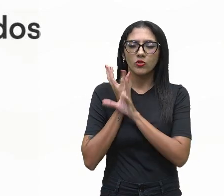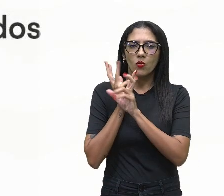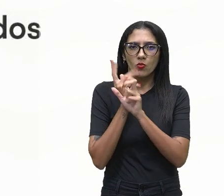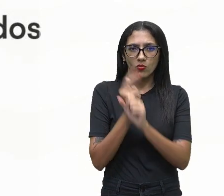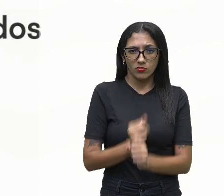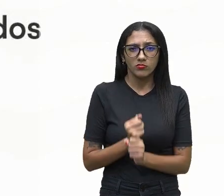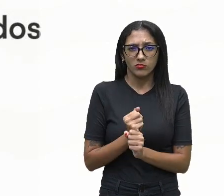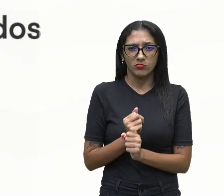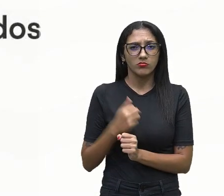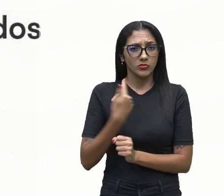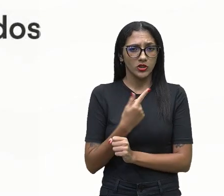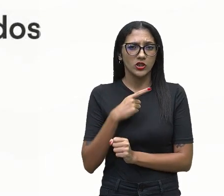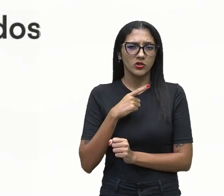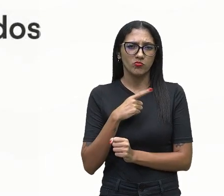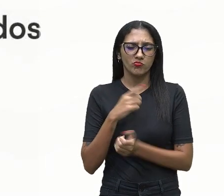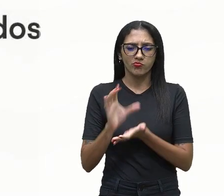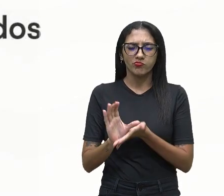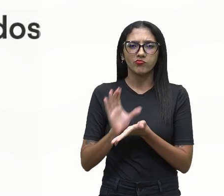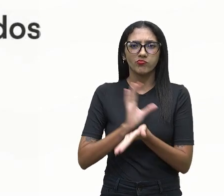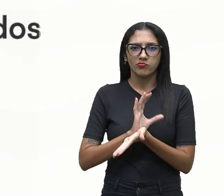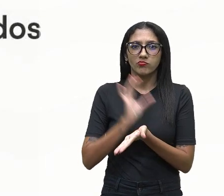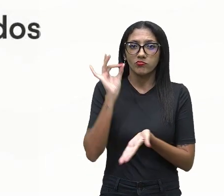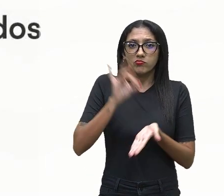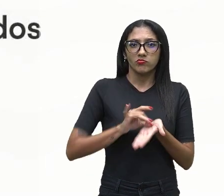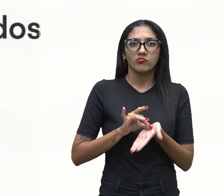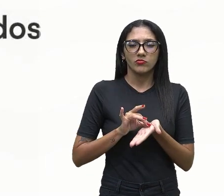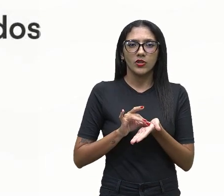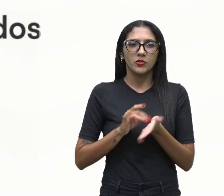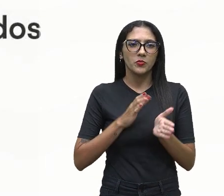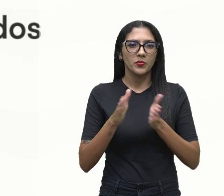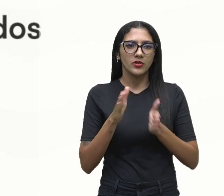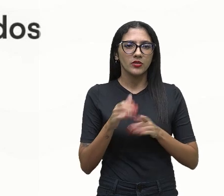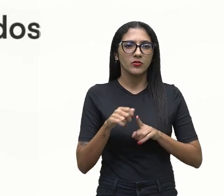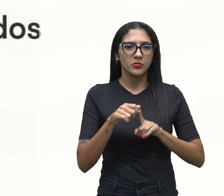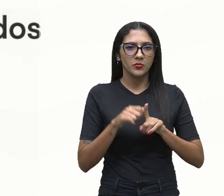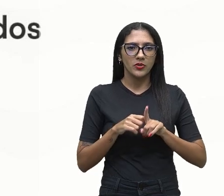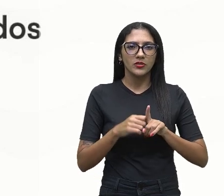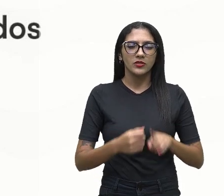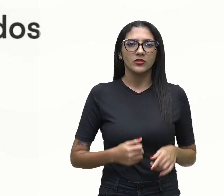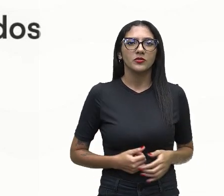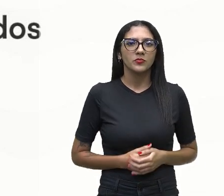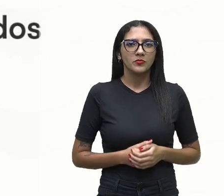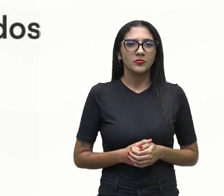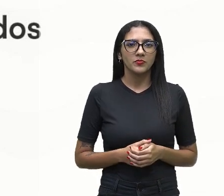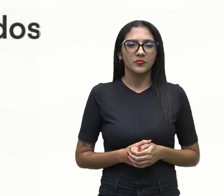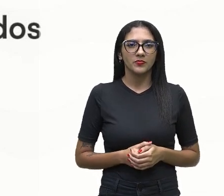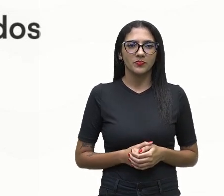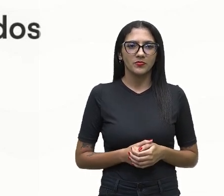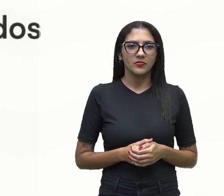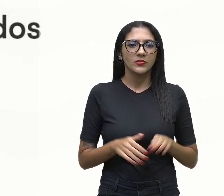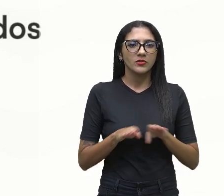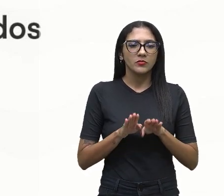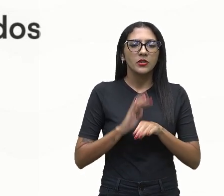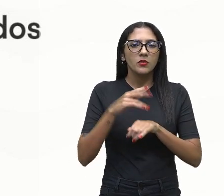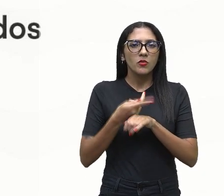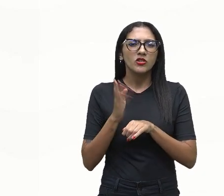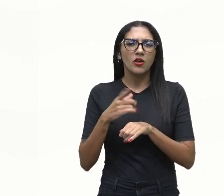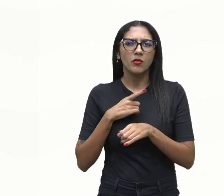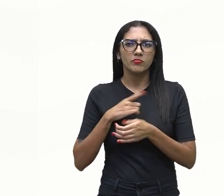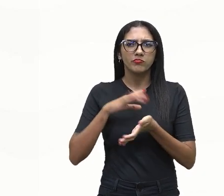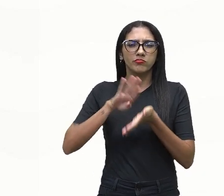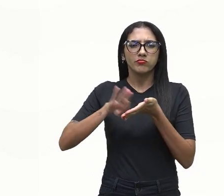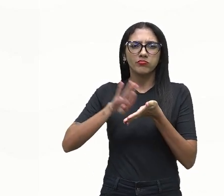que você recebe, o valor que você realmente recebe depois de serem descontados os impostos e os